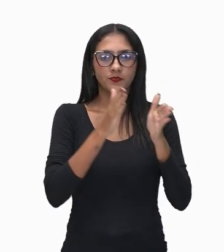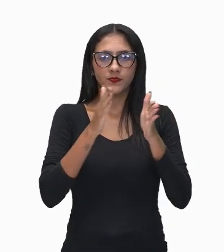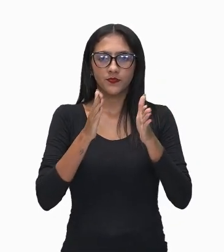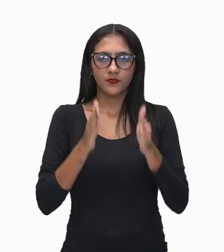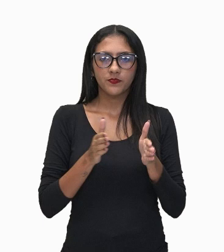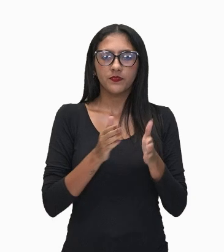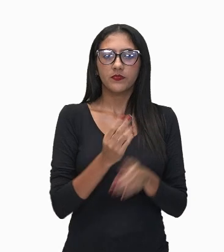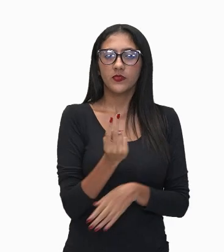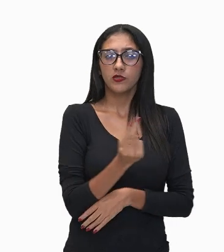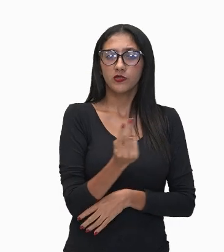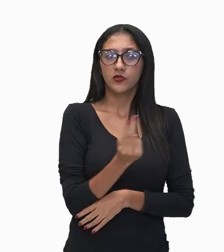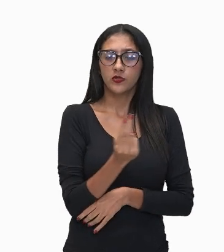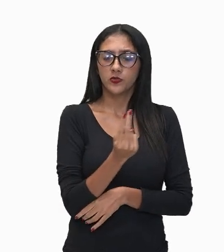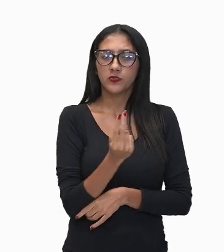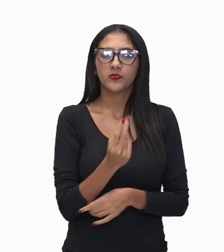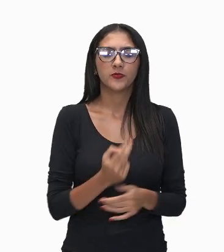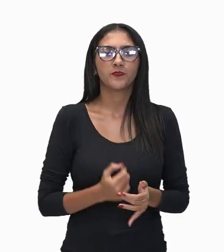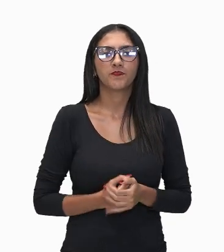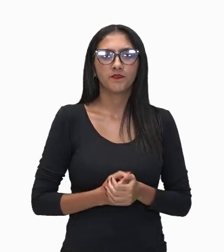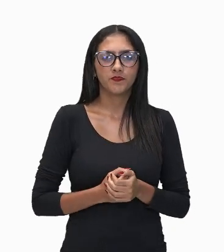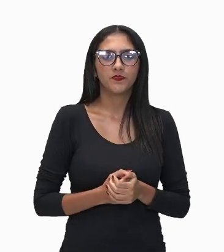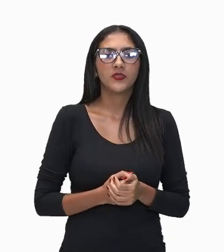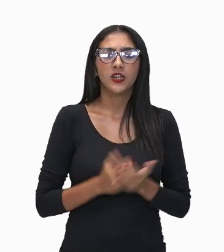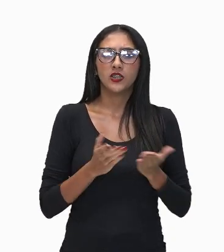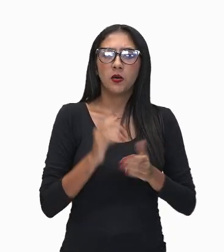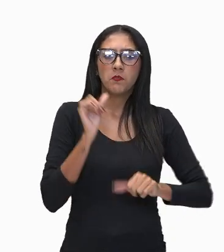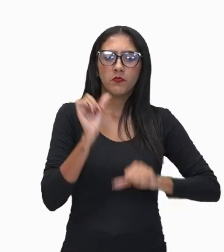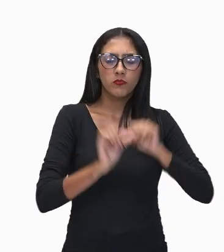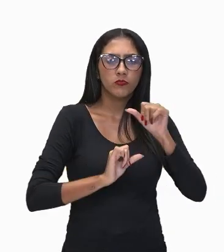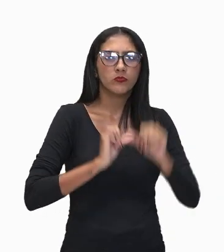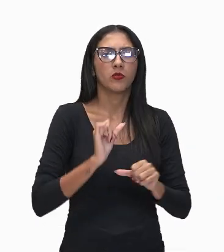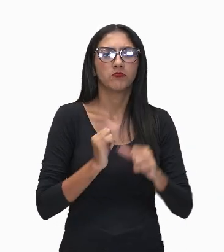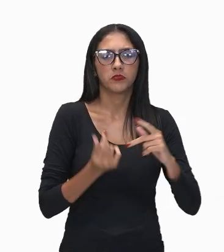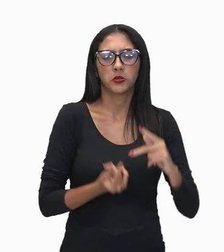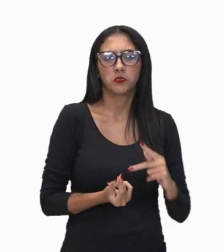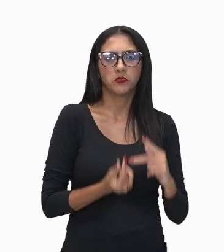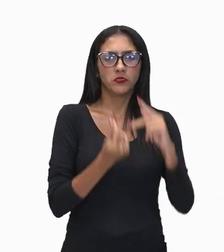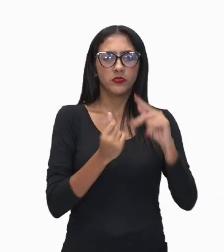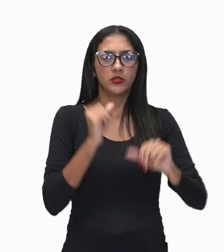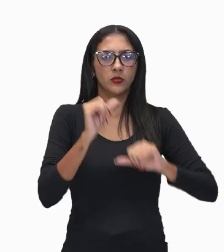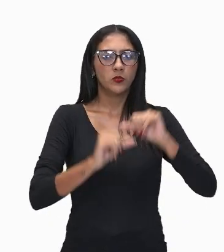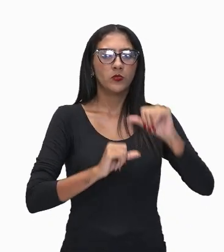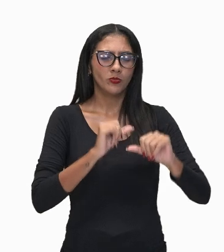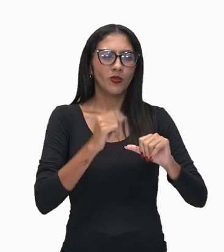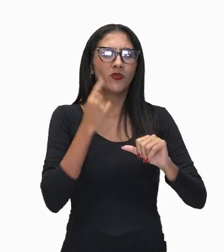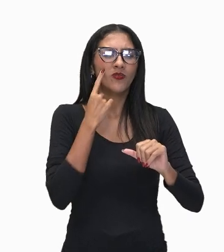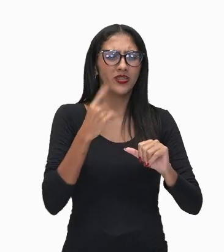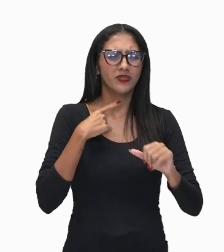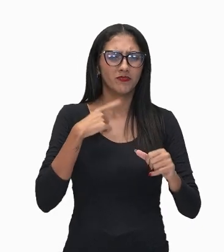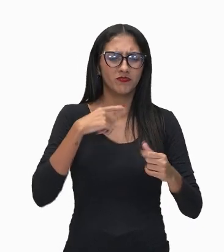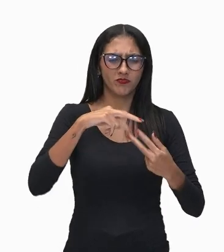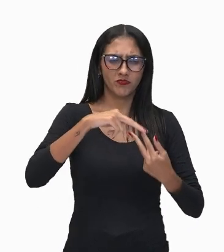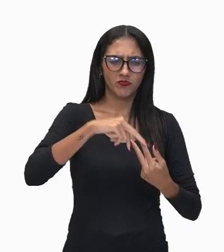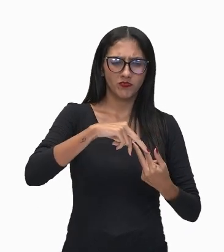a proteína ela já começa a modificar a sua forma, né? A gente vê aí um enrolamento